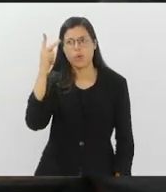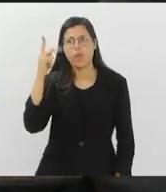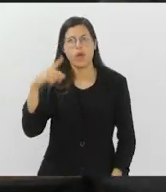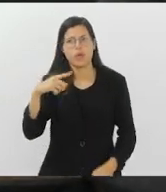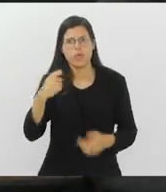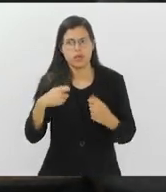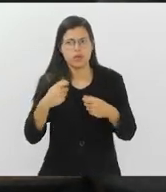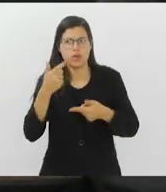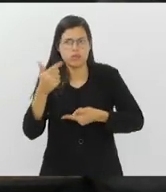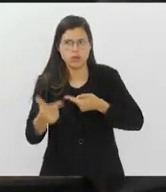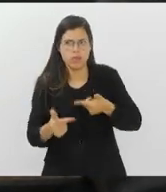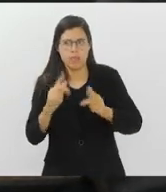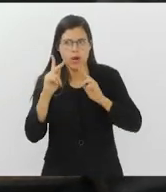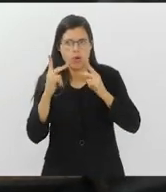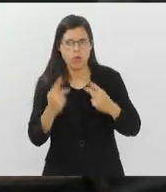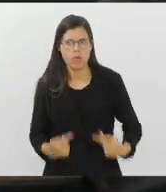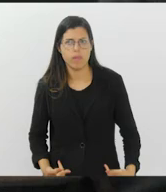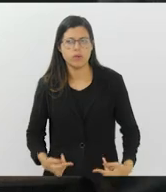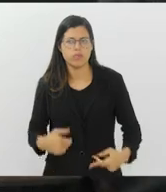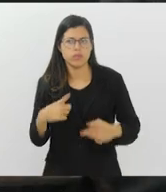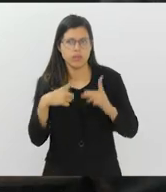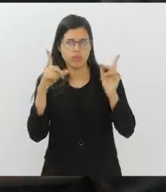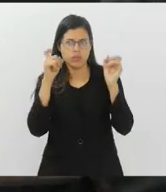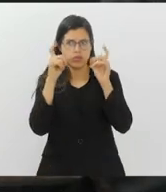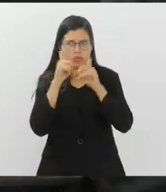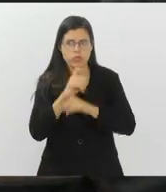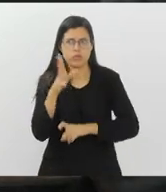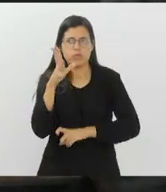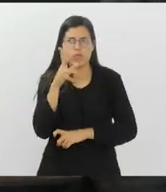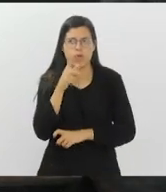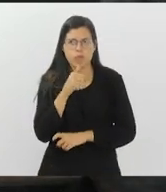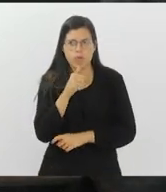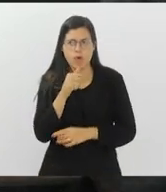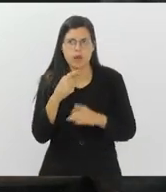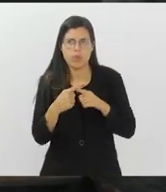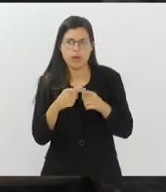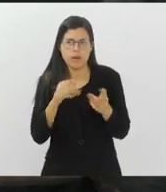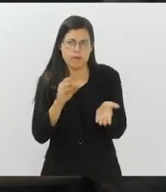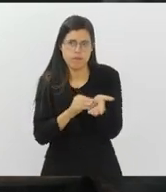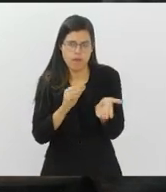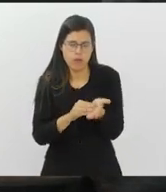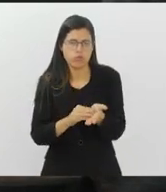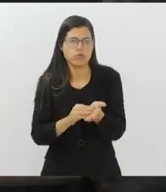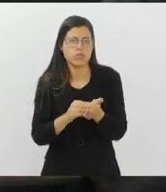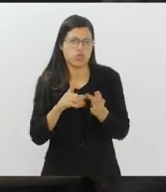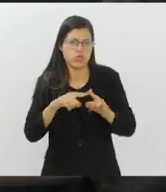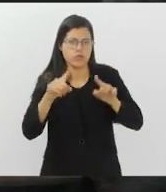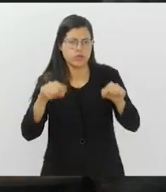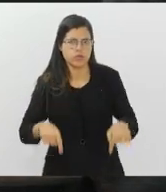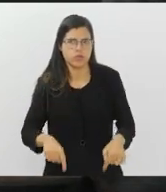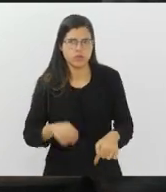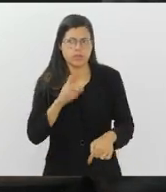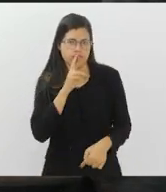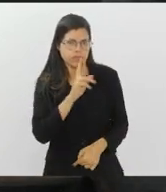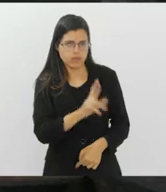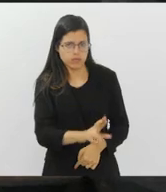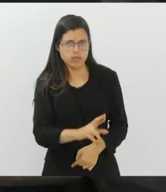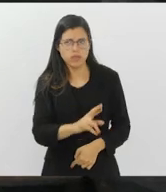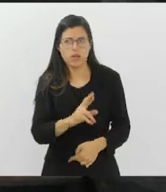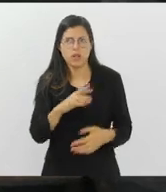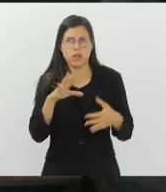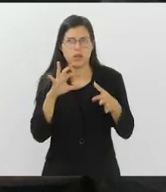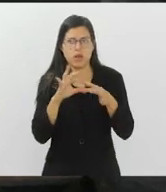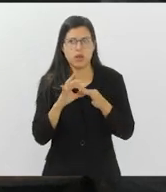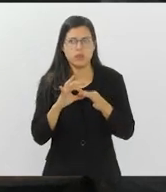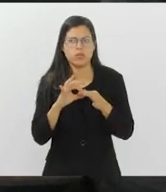trabalho humano, e aí tem uma dificuldade e uma demora em razão da carência de servidores, que aí essa resposta relacionada a essa questão,